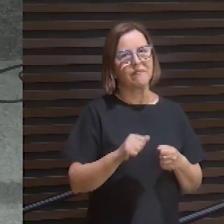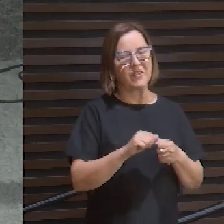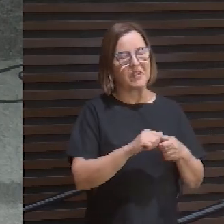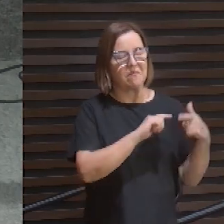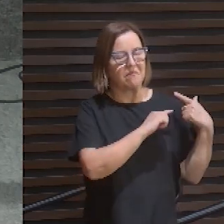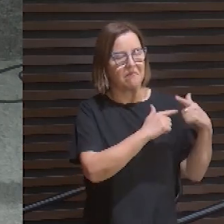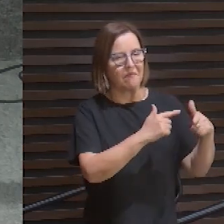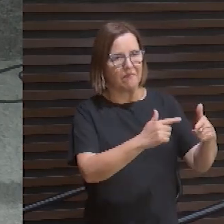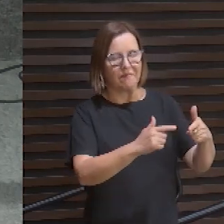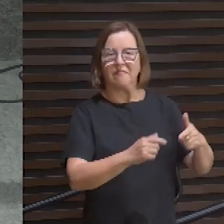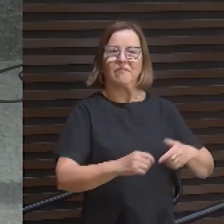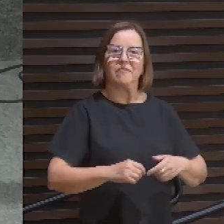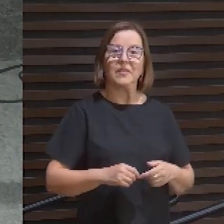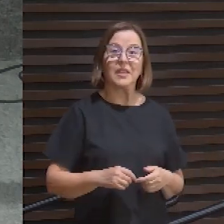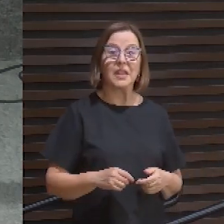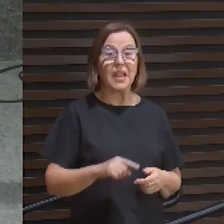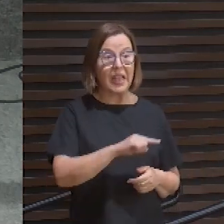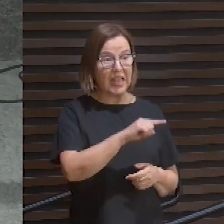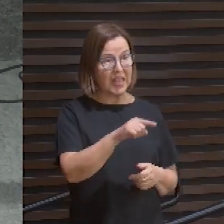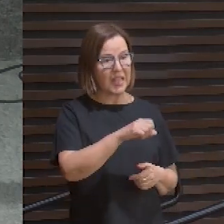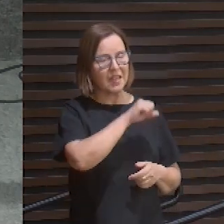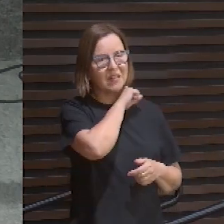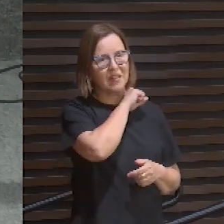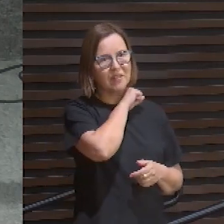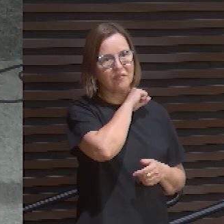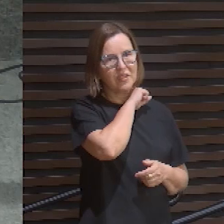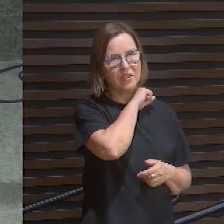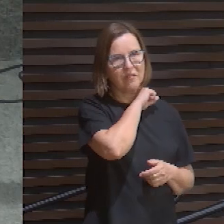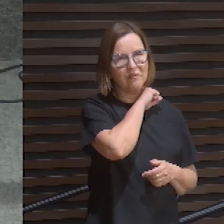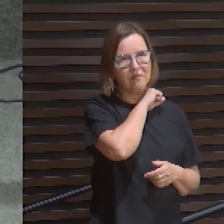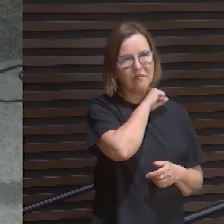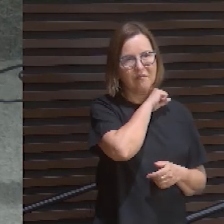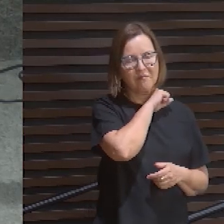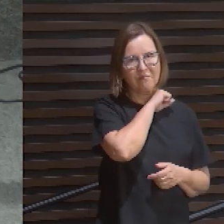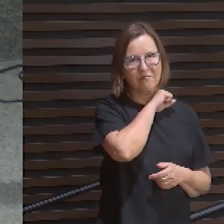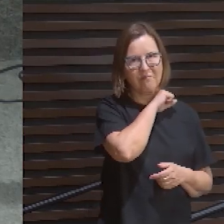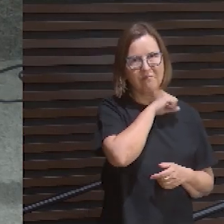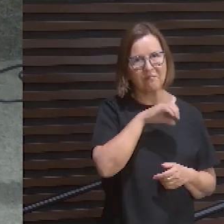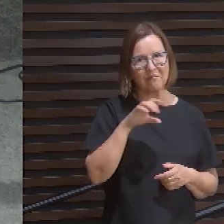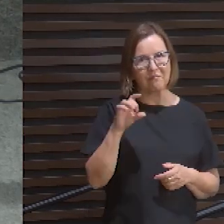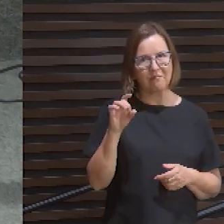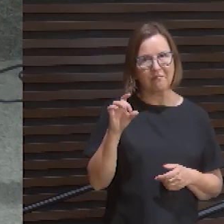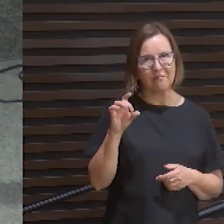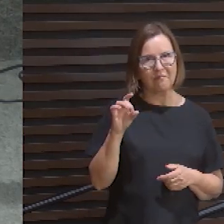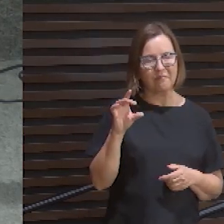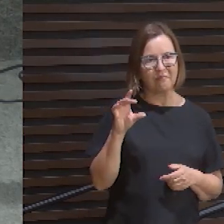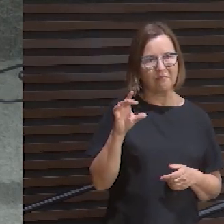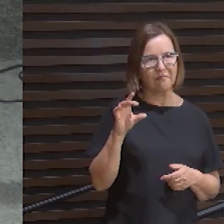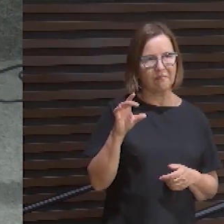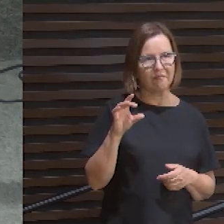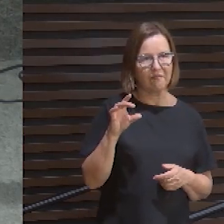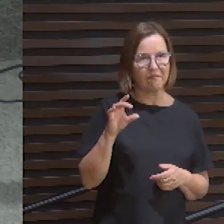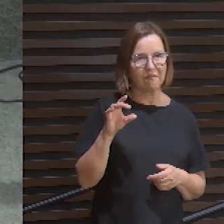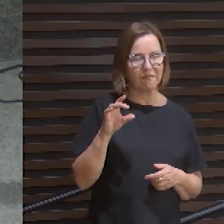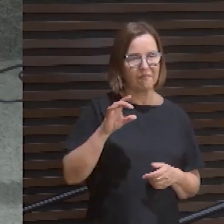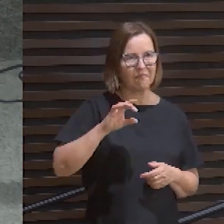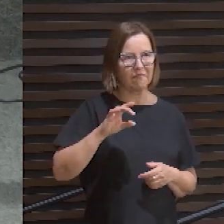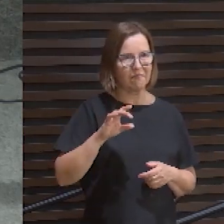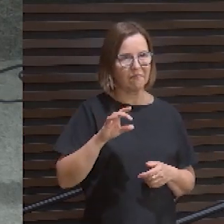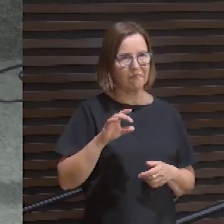e aquele sacrifício apenas cobria, mas não